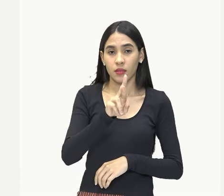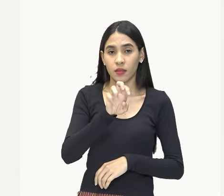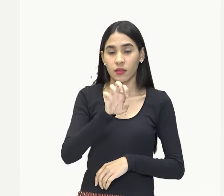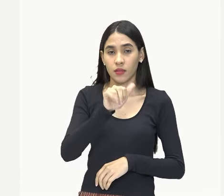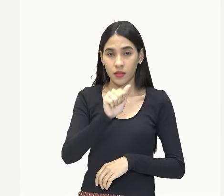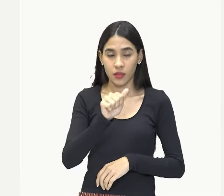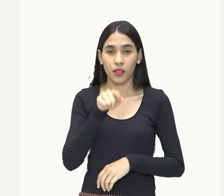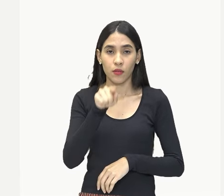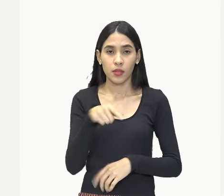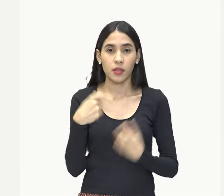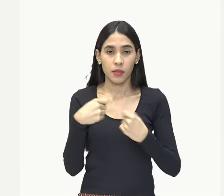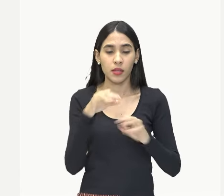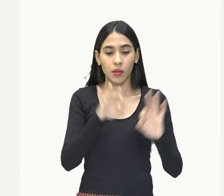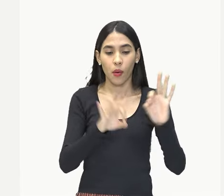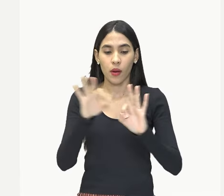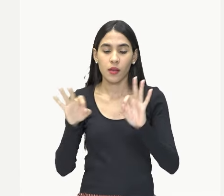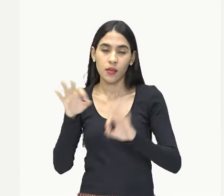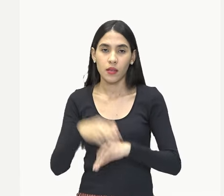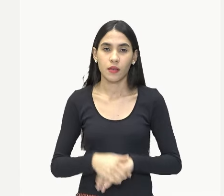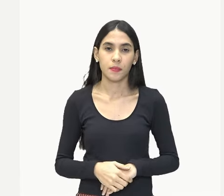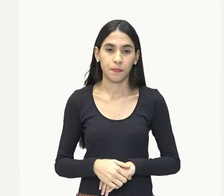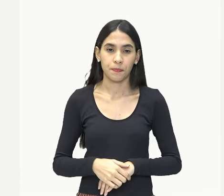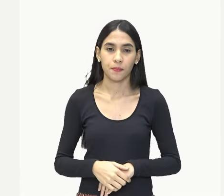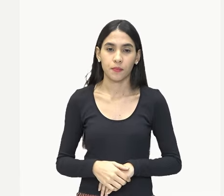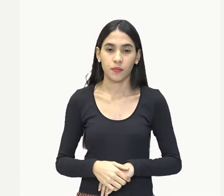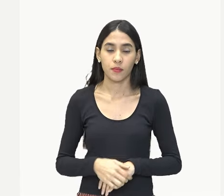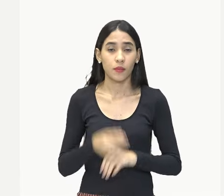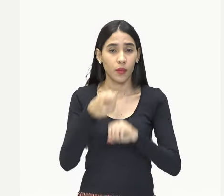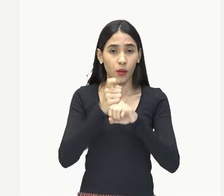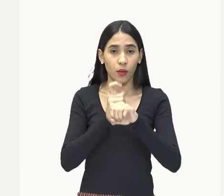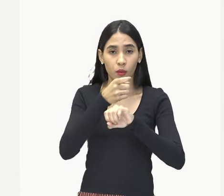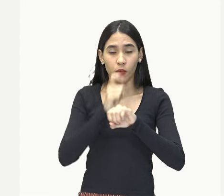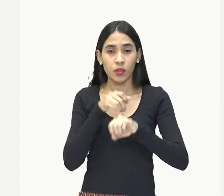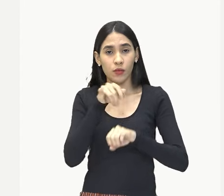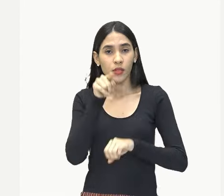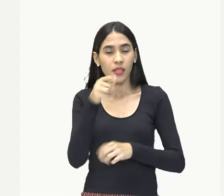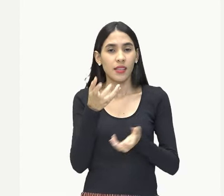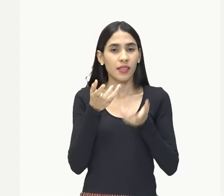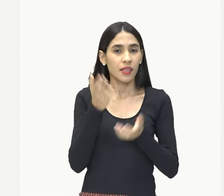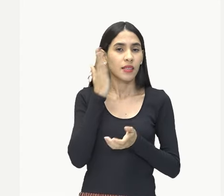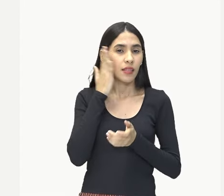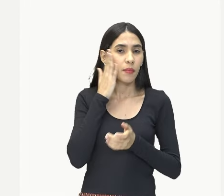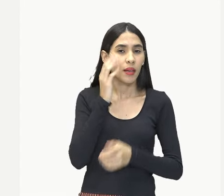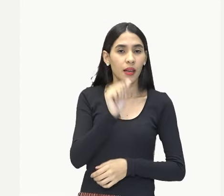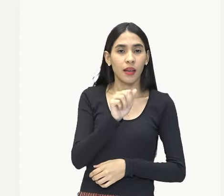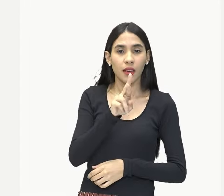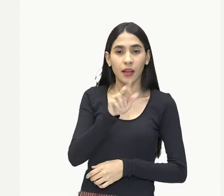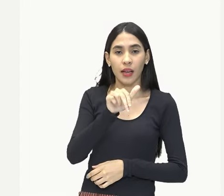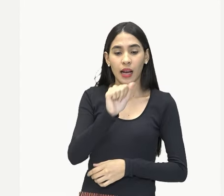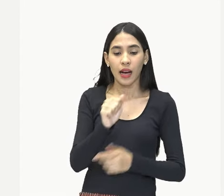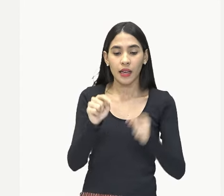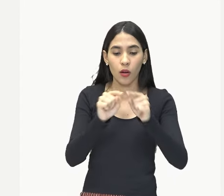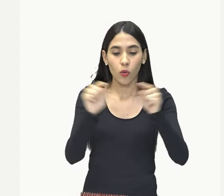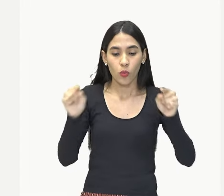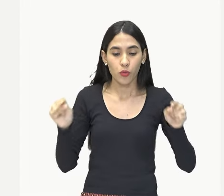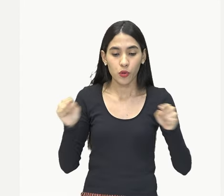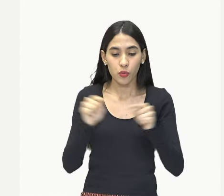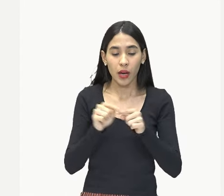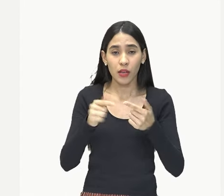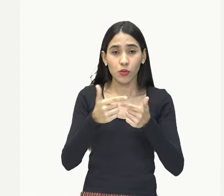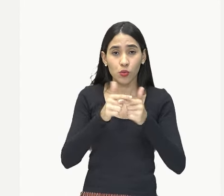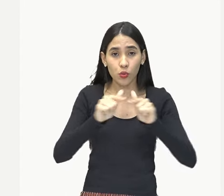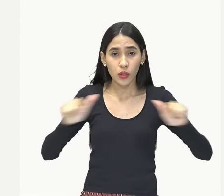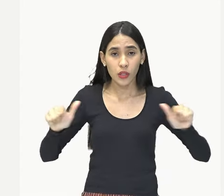tem para fazer o plantio ali das mudas de Tucumã, se você quiser saber a área, o espaço disponível, basta